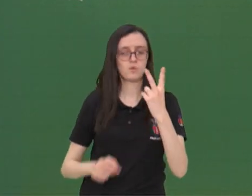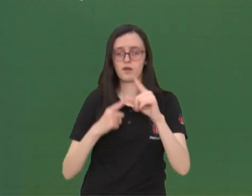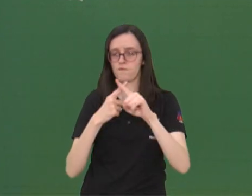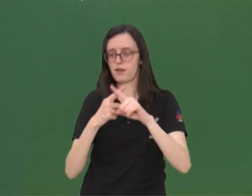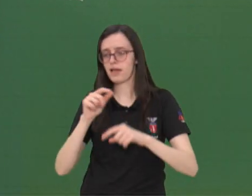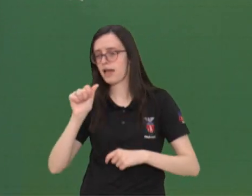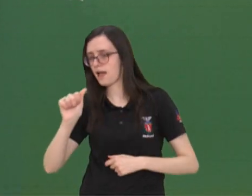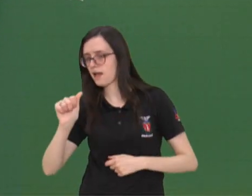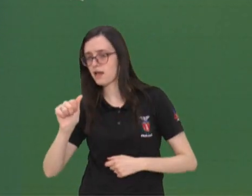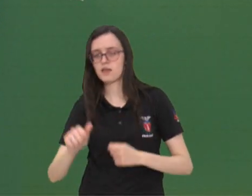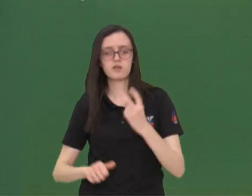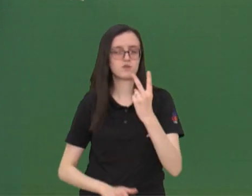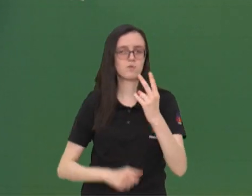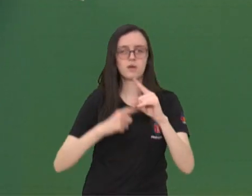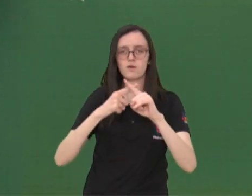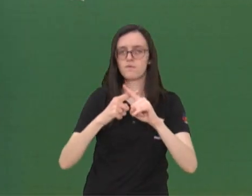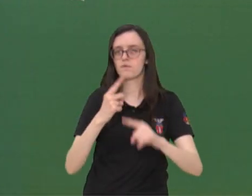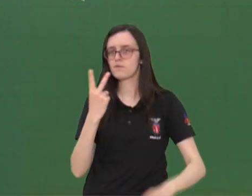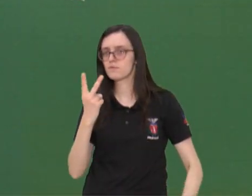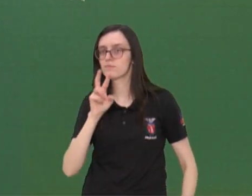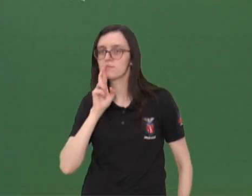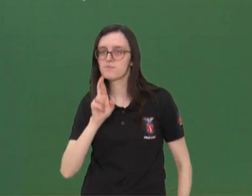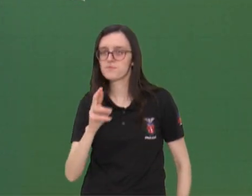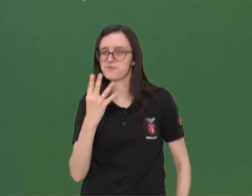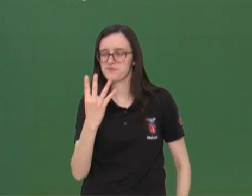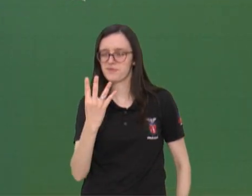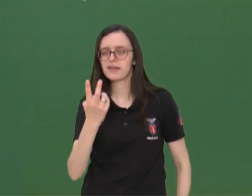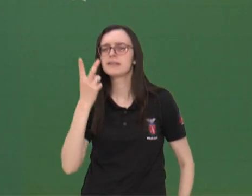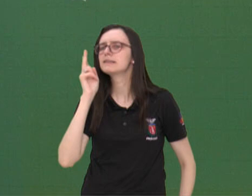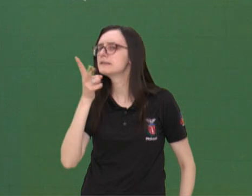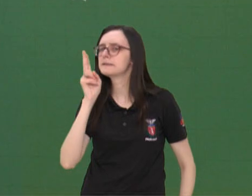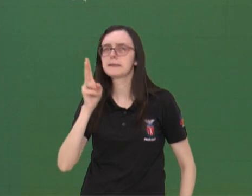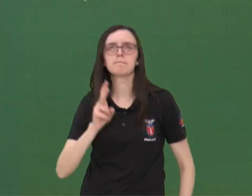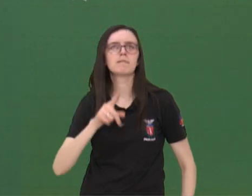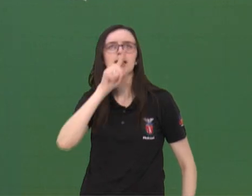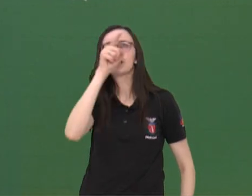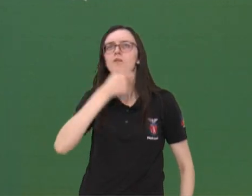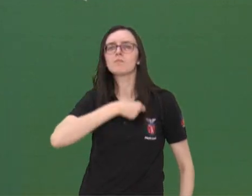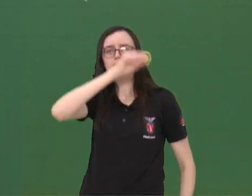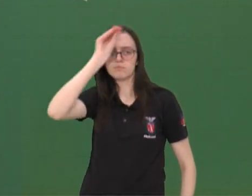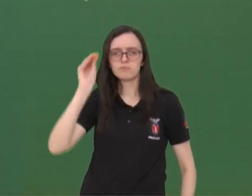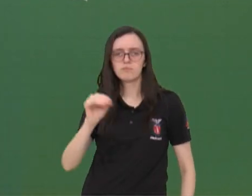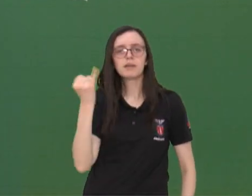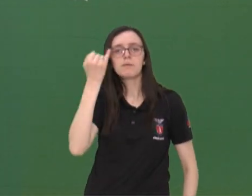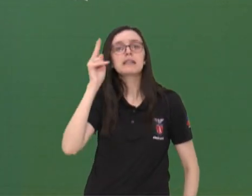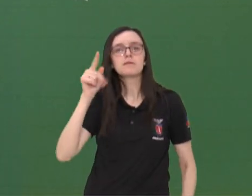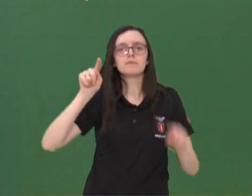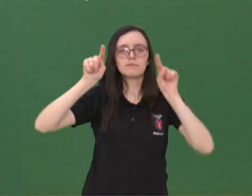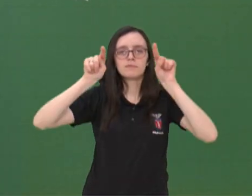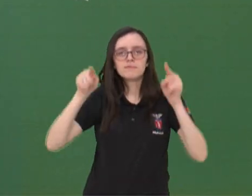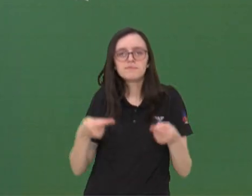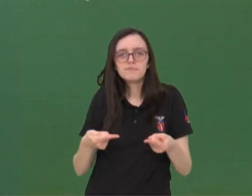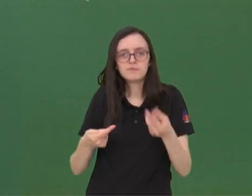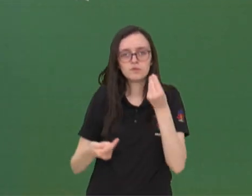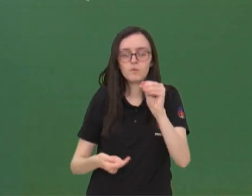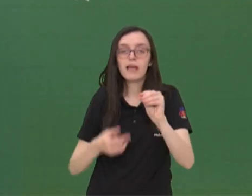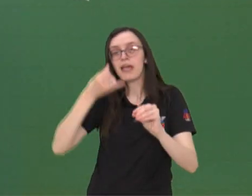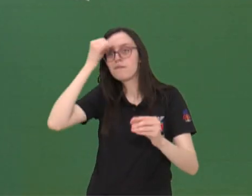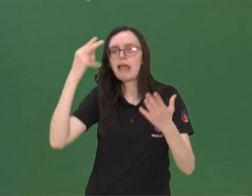A, 2 vezes 2. Sempre substitua os valores entre parênteses para não errar sinal,